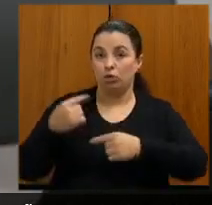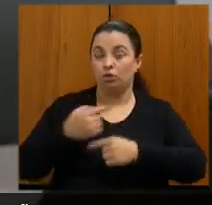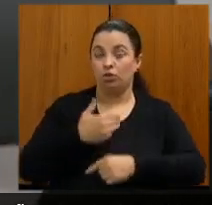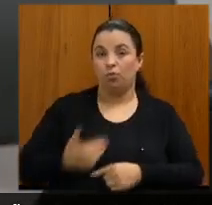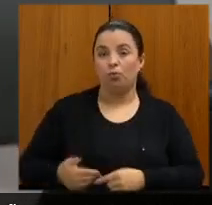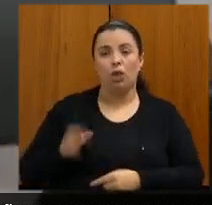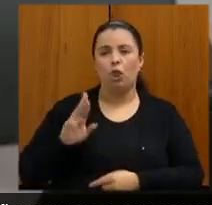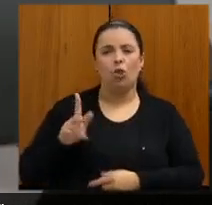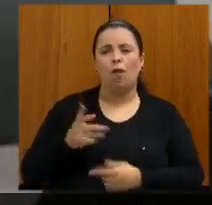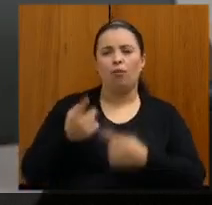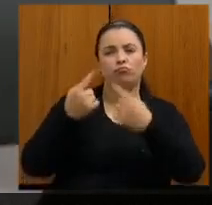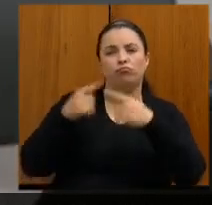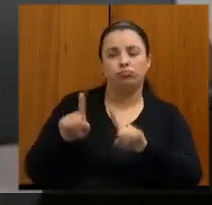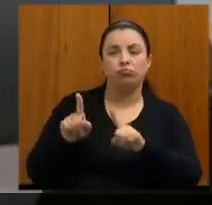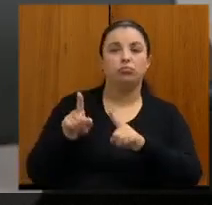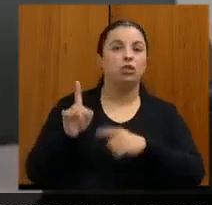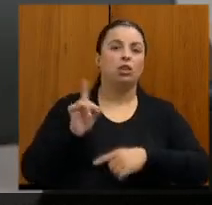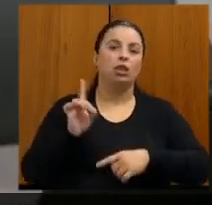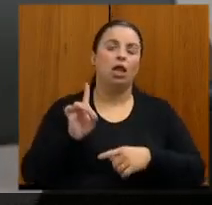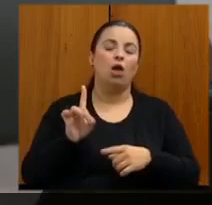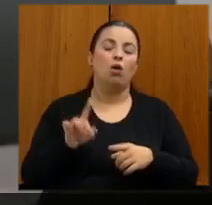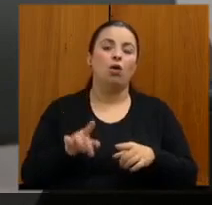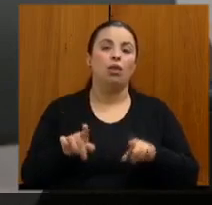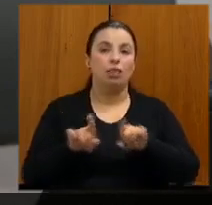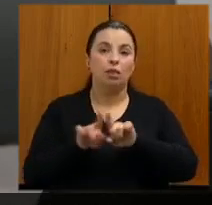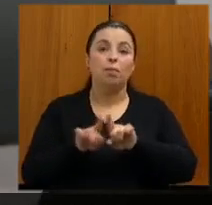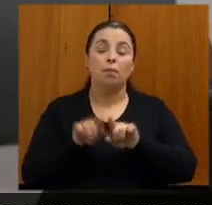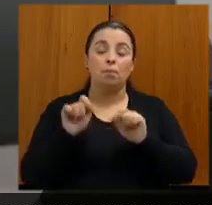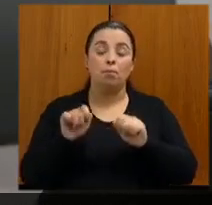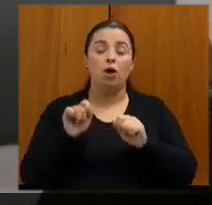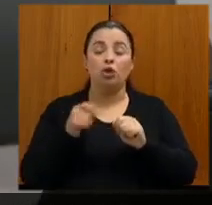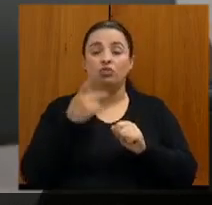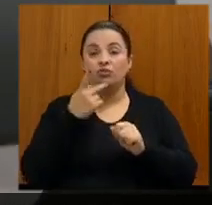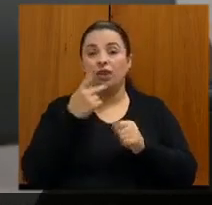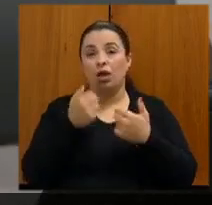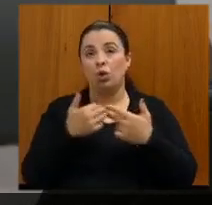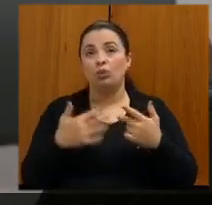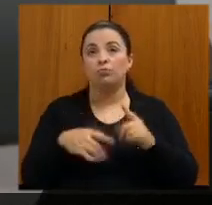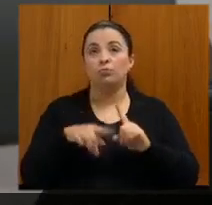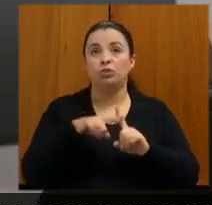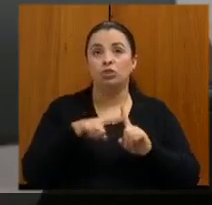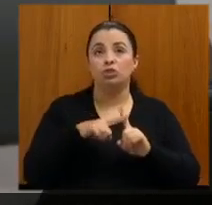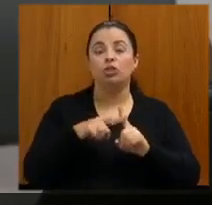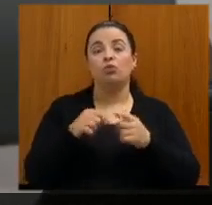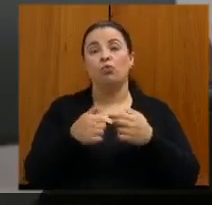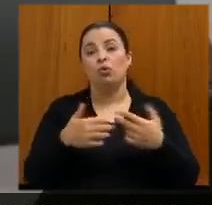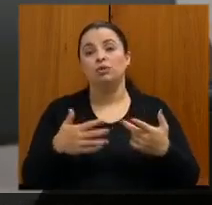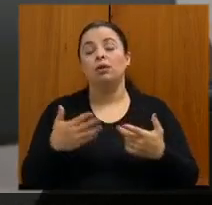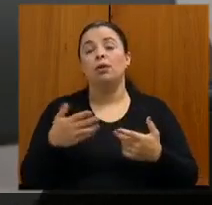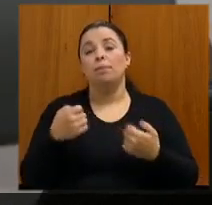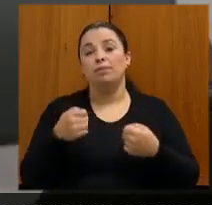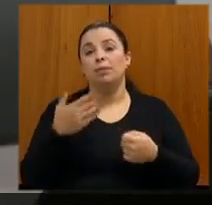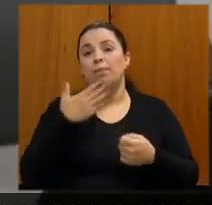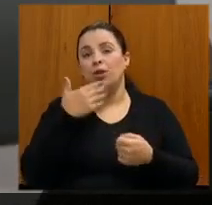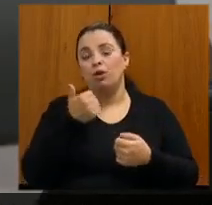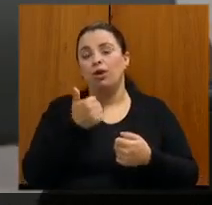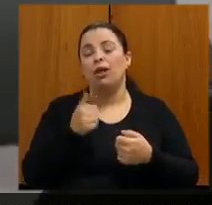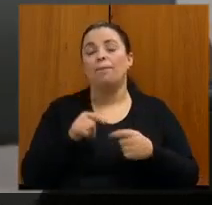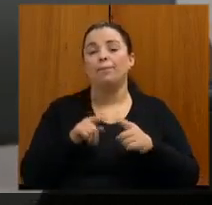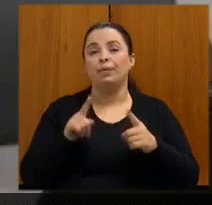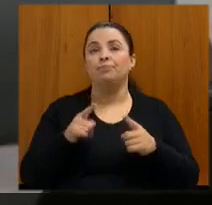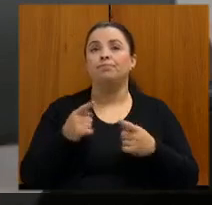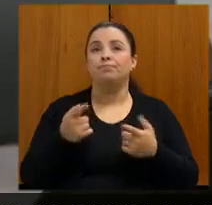ataque né Muito pelo contrário mas é importante trazer os pontos positivos aquele que precisa melhorar mas o microfone tá